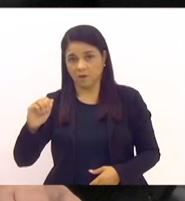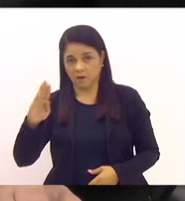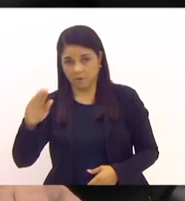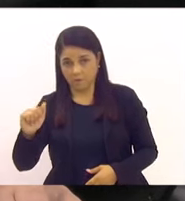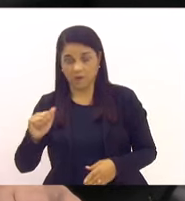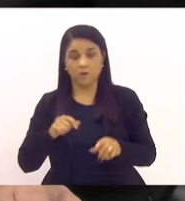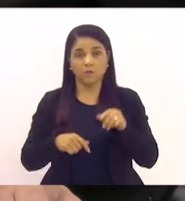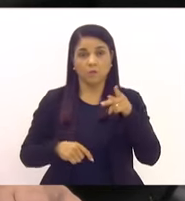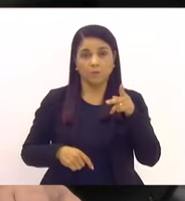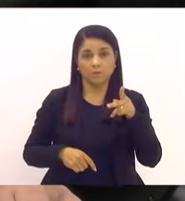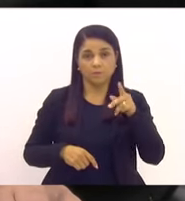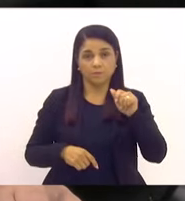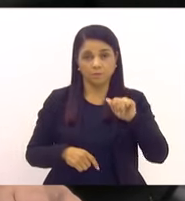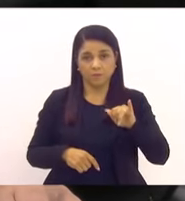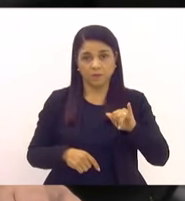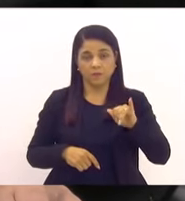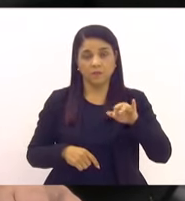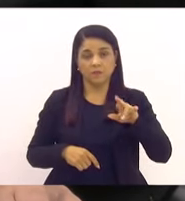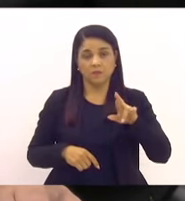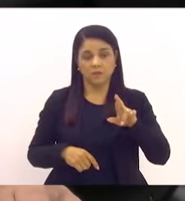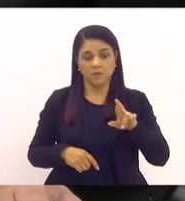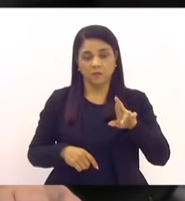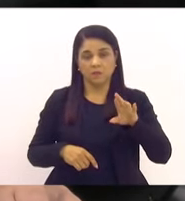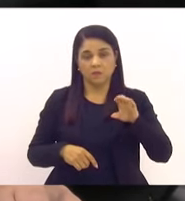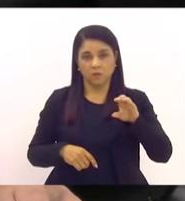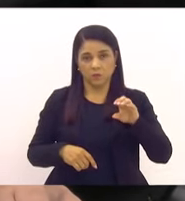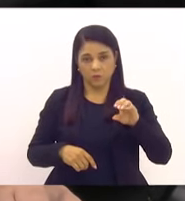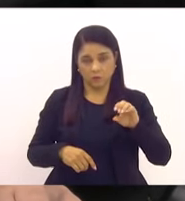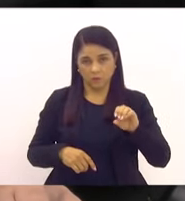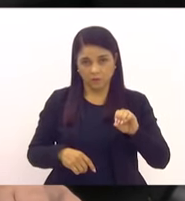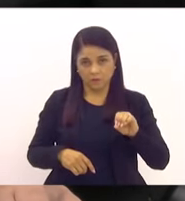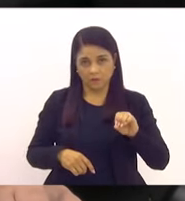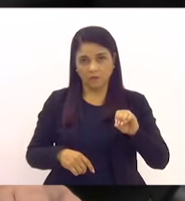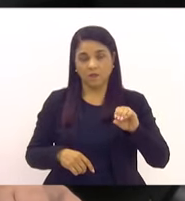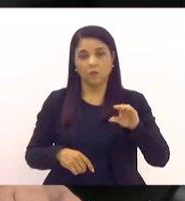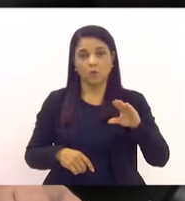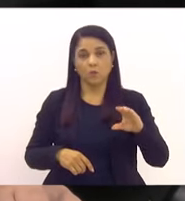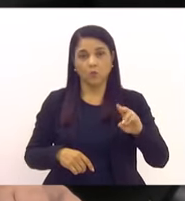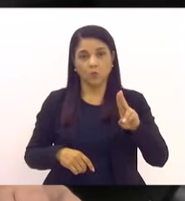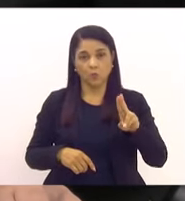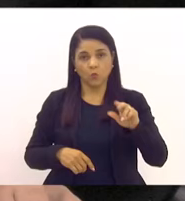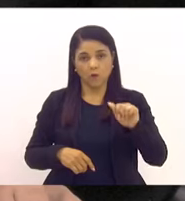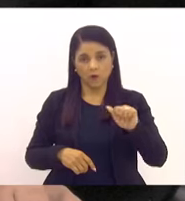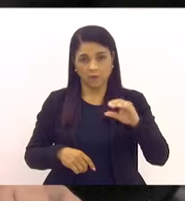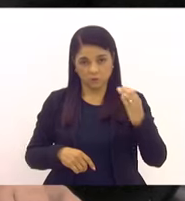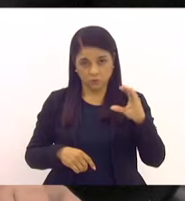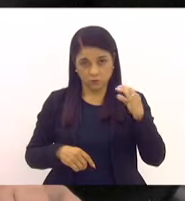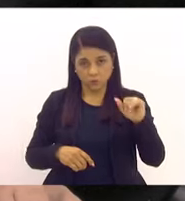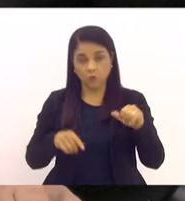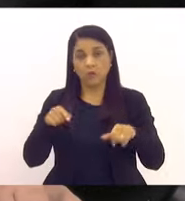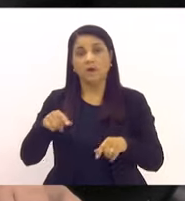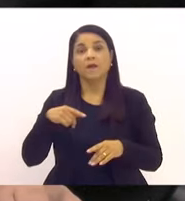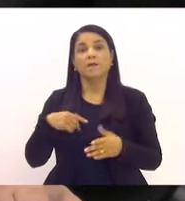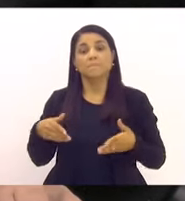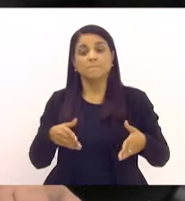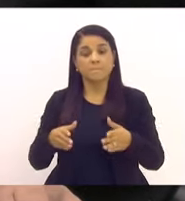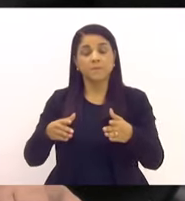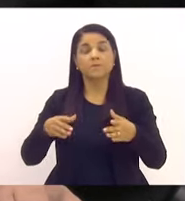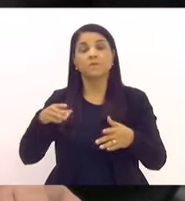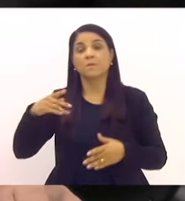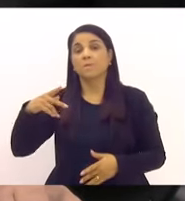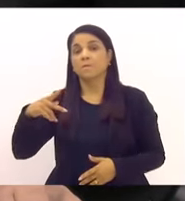Periquiaçu, que fica dentro, corta, não é, a cidade de Paraty, são rios navegáveis e muito utilizados